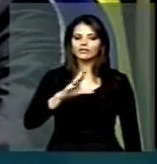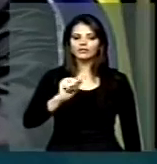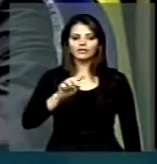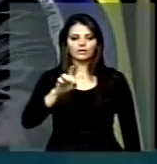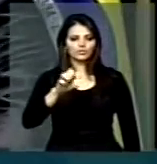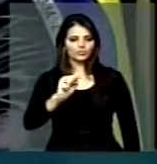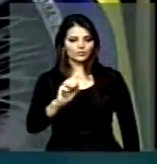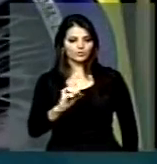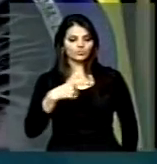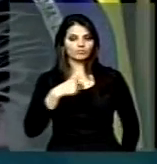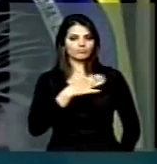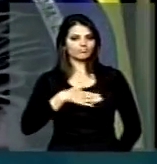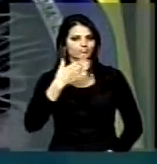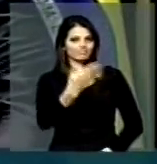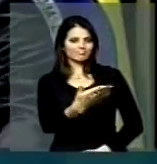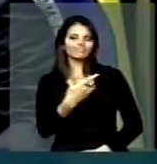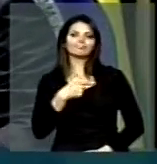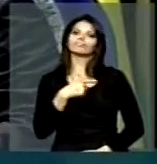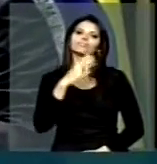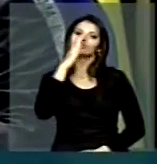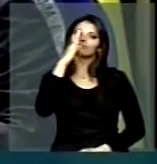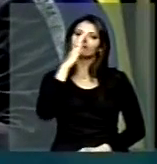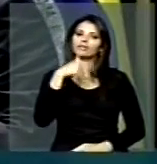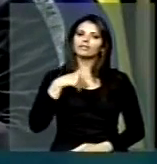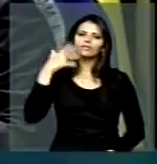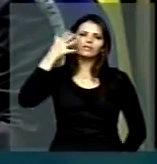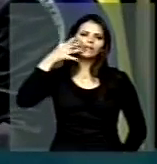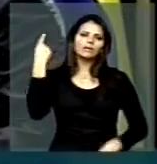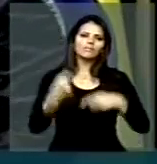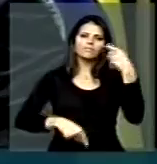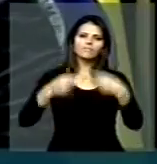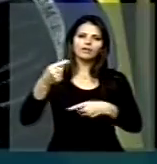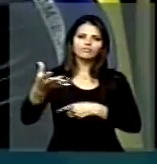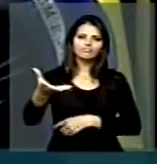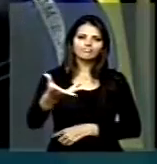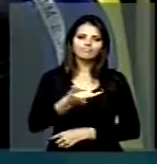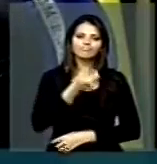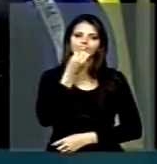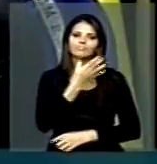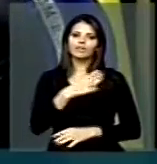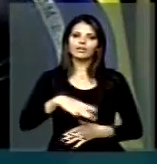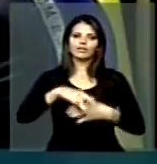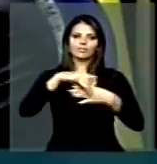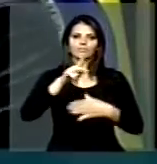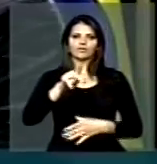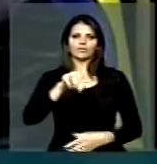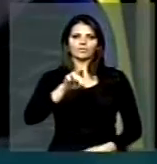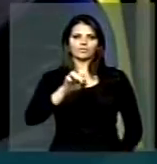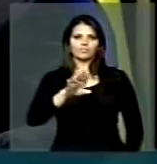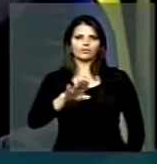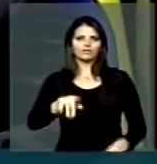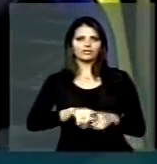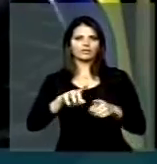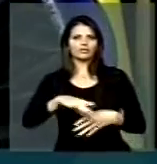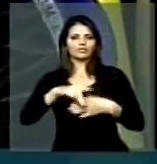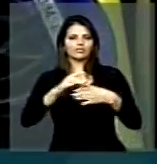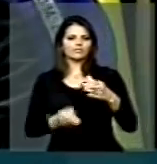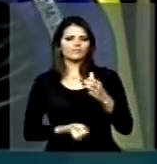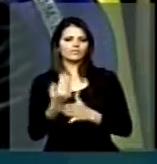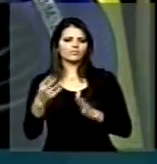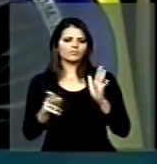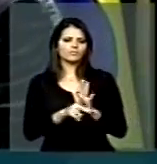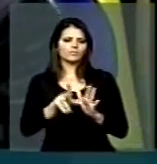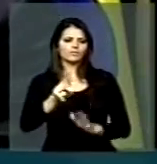vezes, de ouvi-lo em debates memoráveis, seja como líder do PMDB, depois como líder e fundador